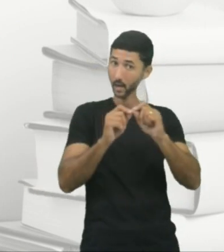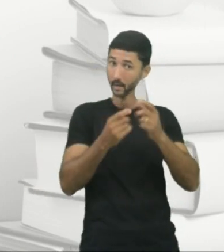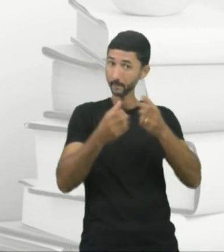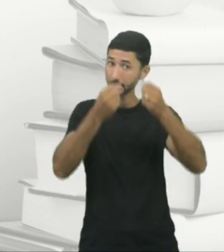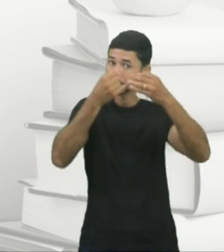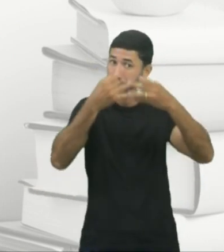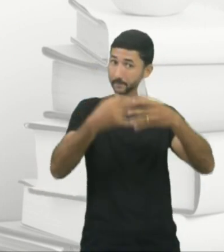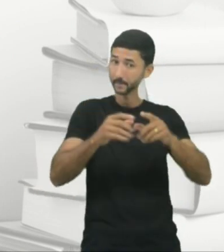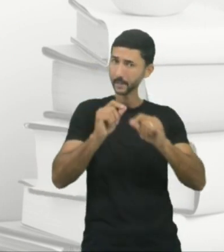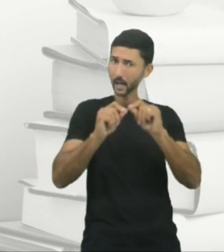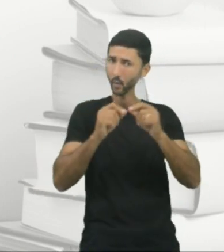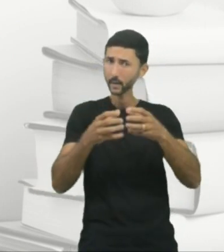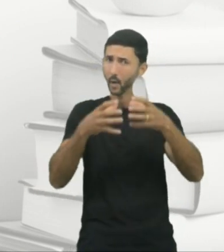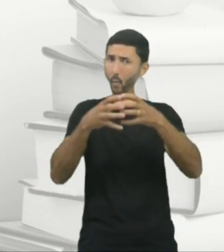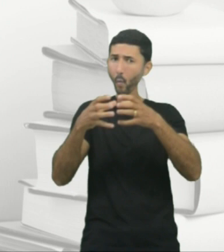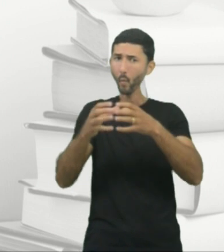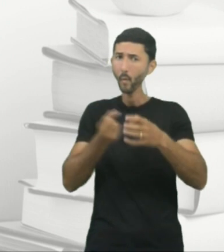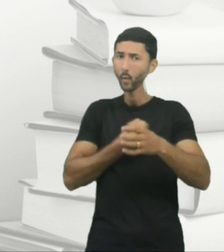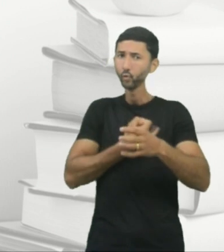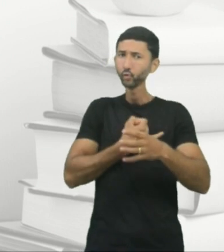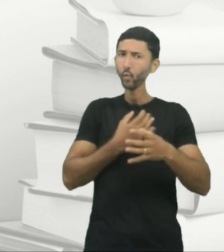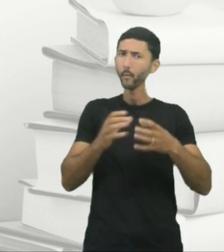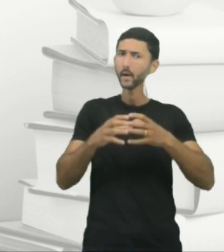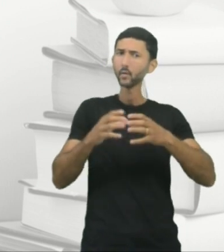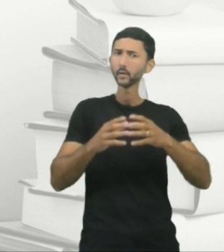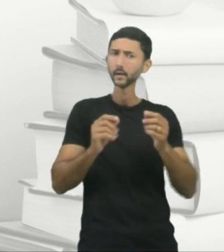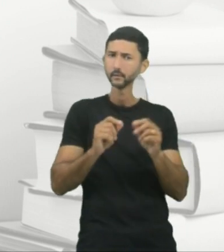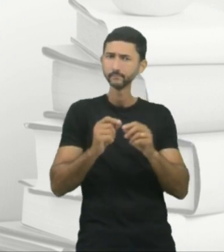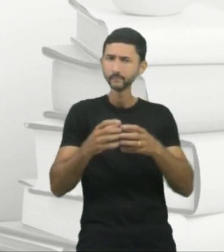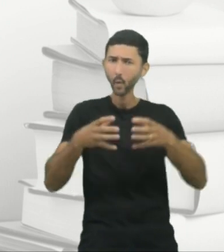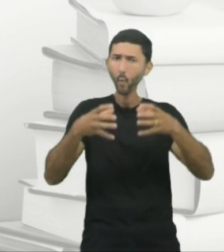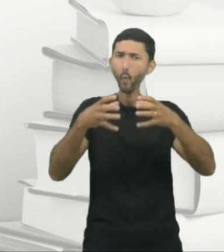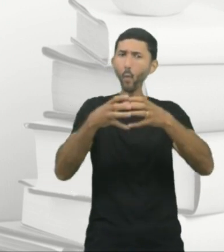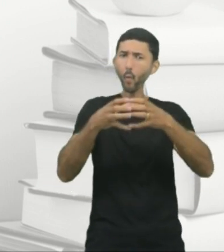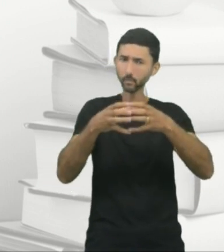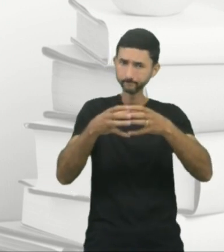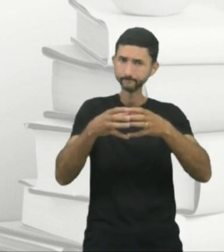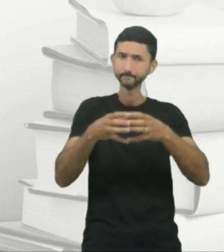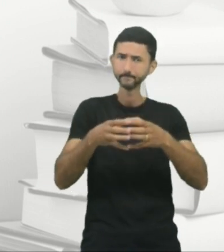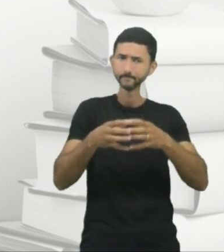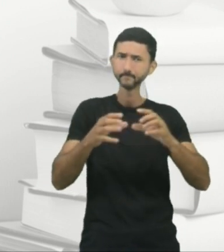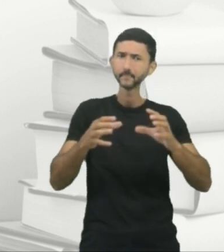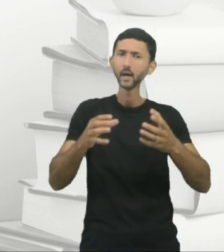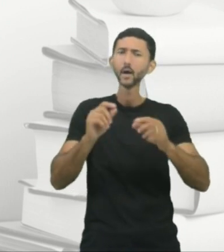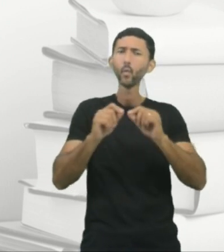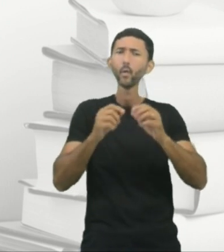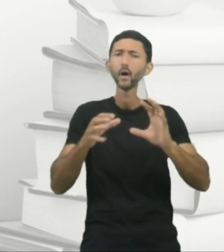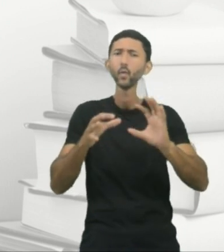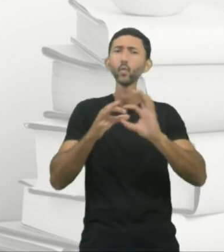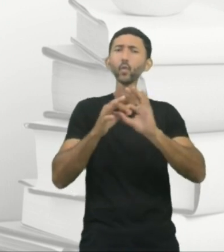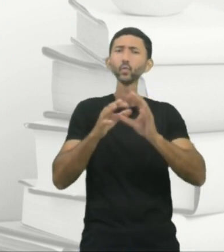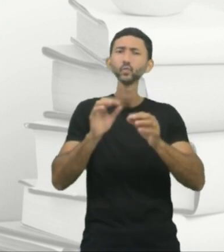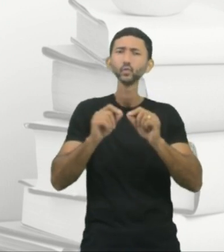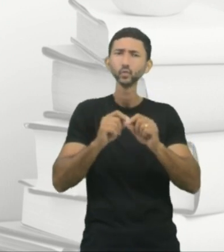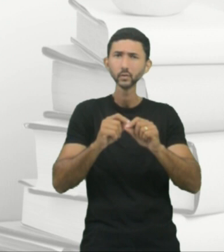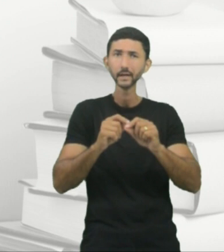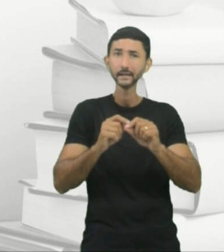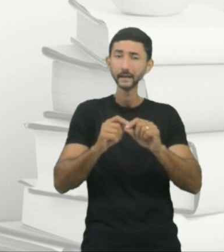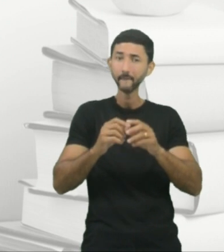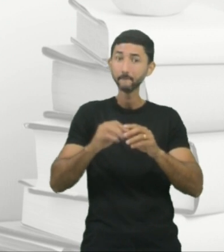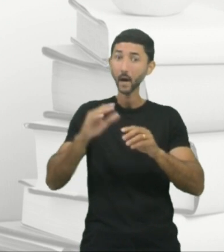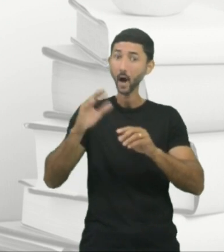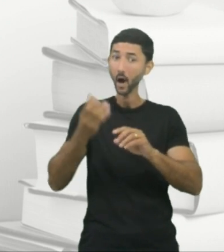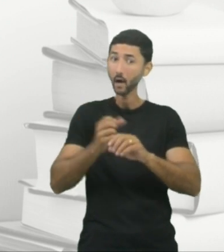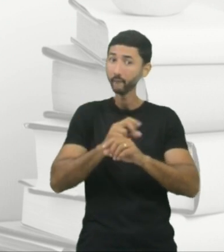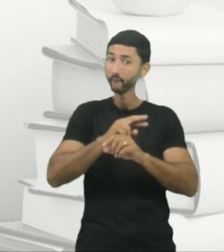te explicar o que são esses números inteiros. Ele é um conjunto. E se é um conjunto, é porque tem mais de um